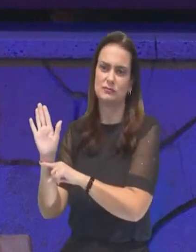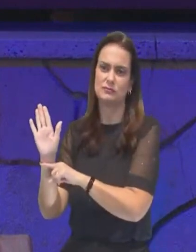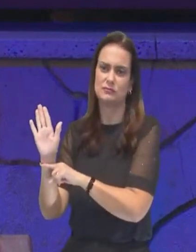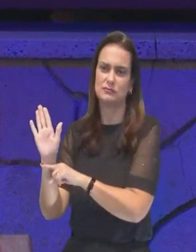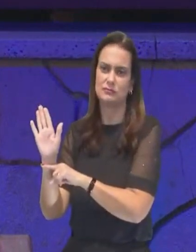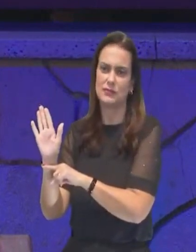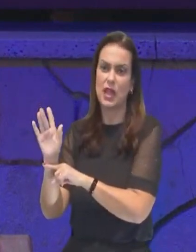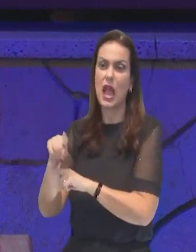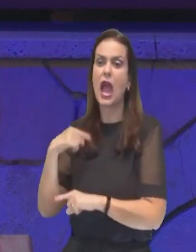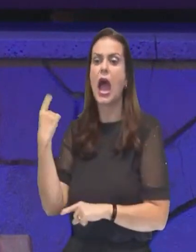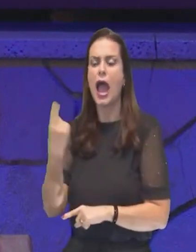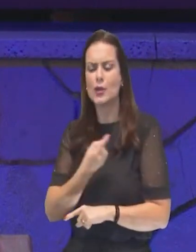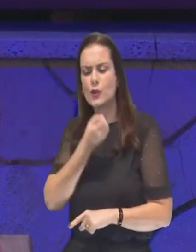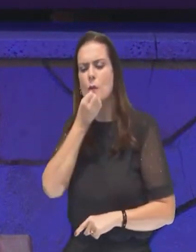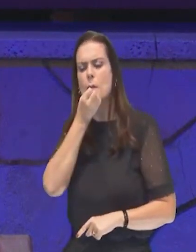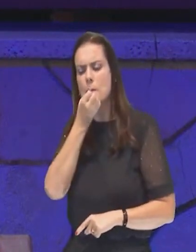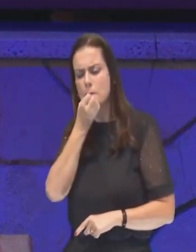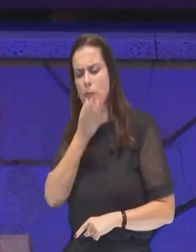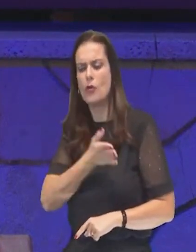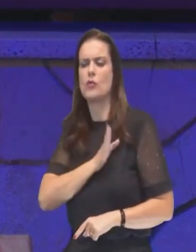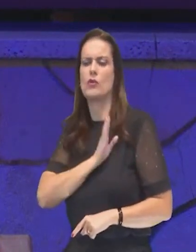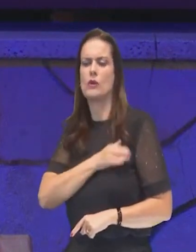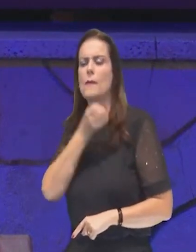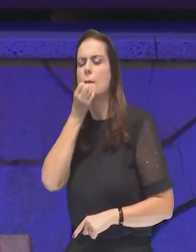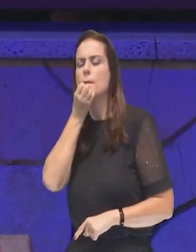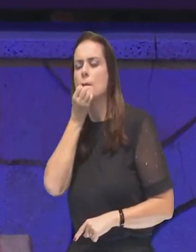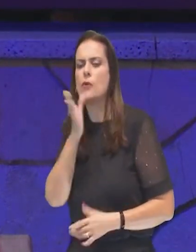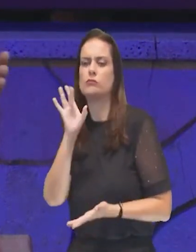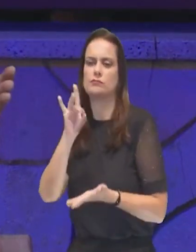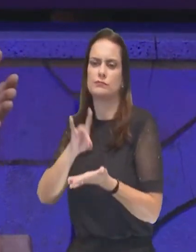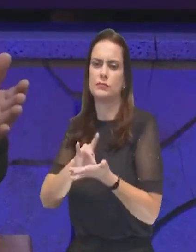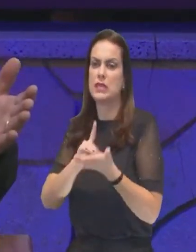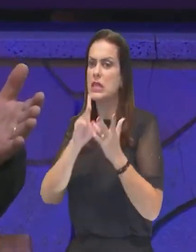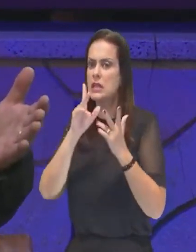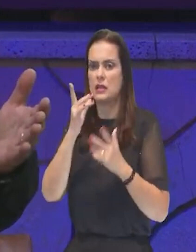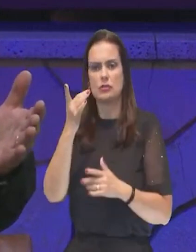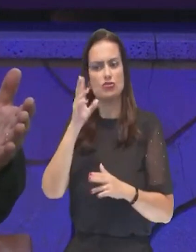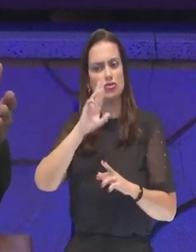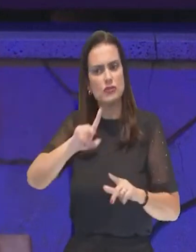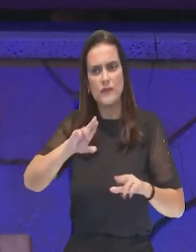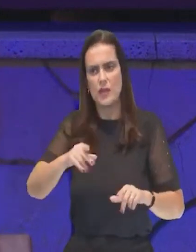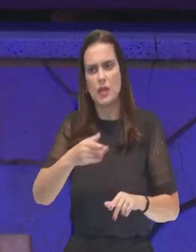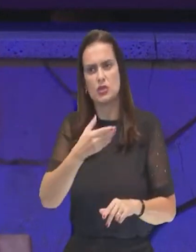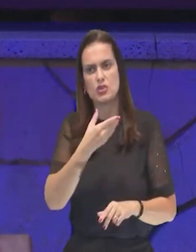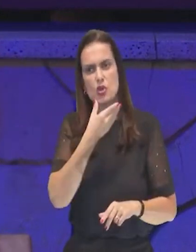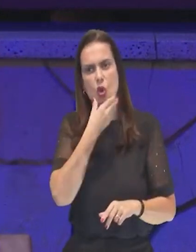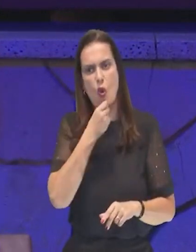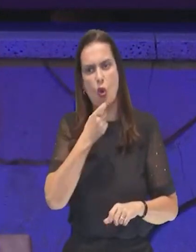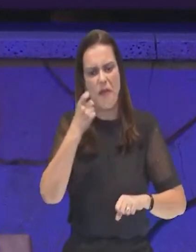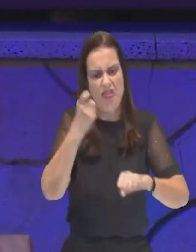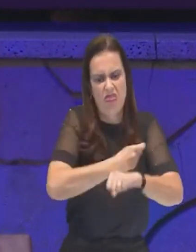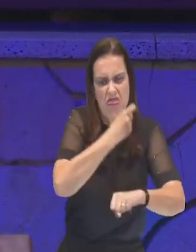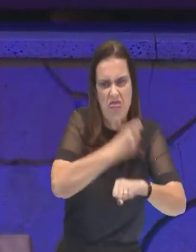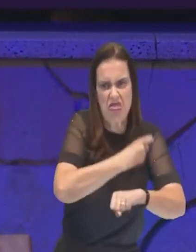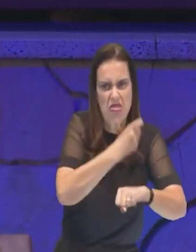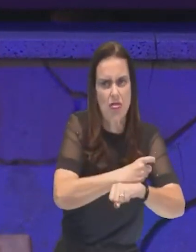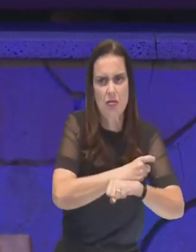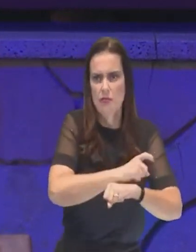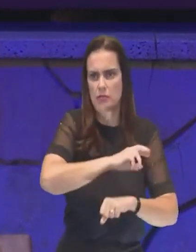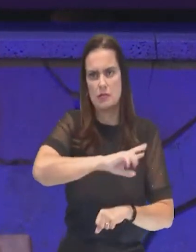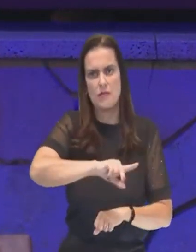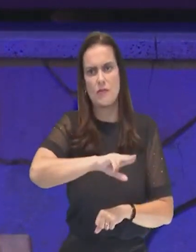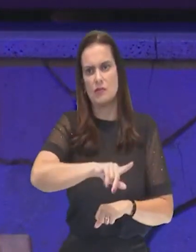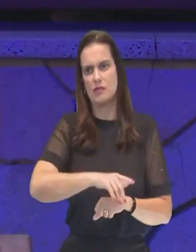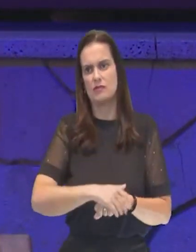a sermos generosos, não como o homem da parábola que foi um insensato,